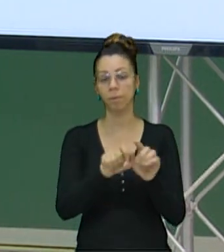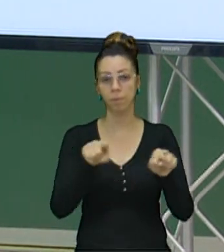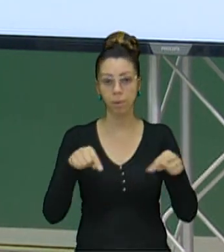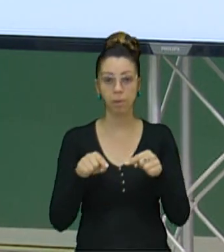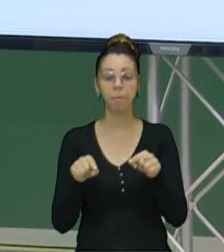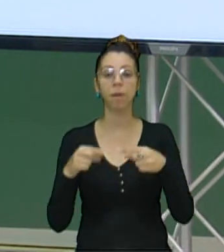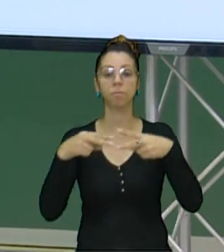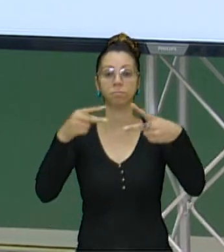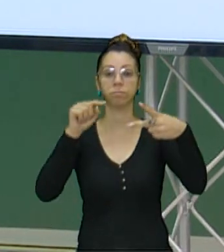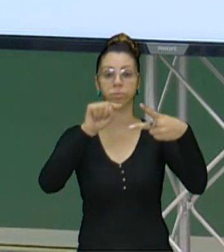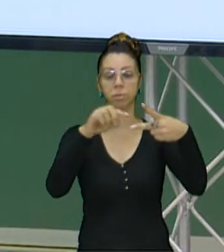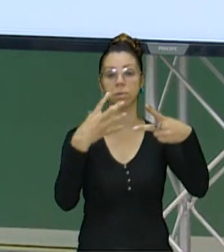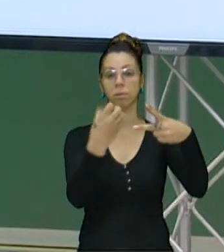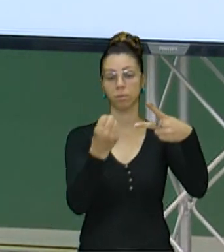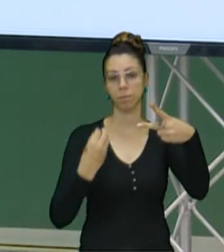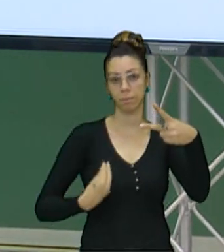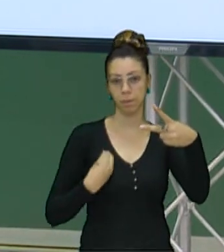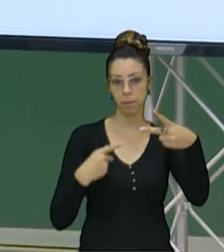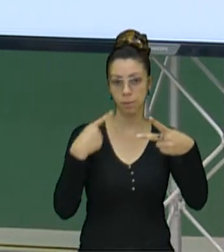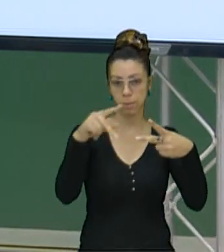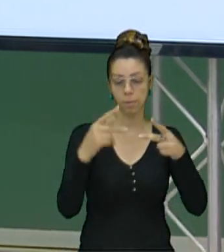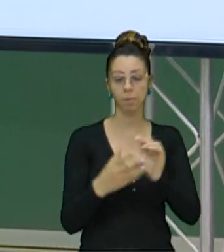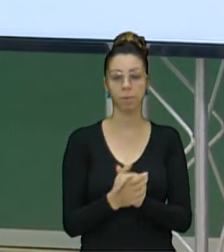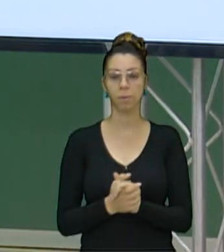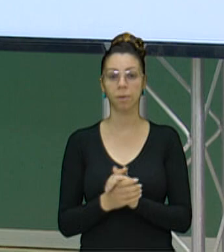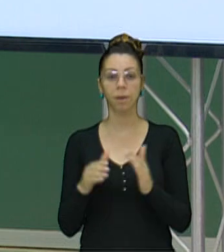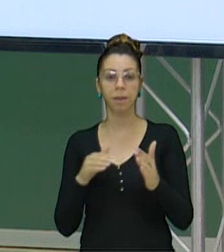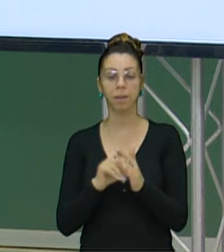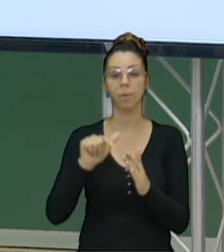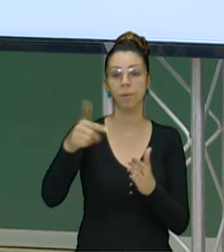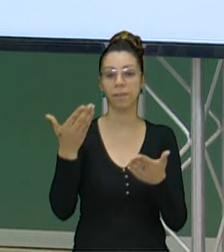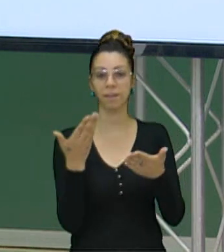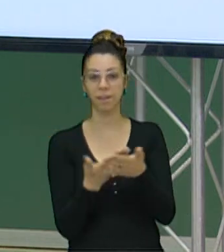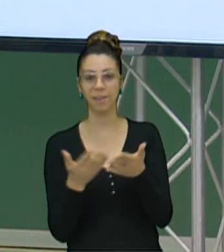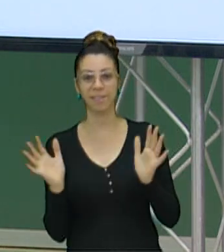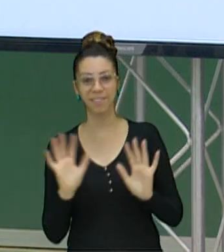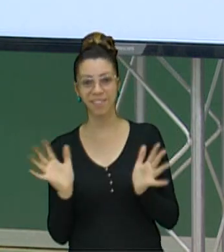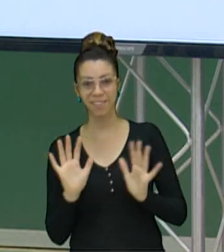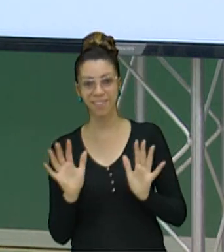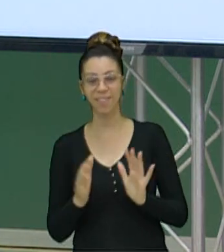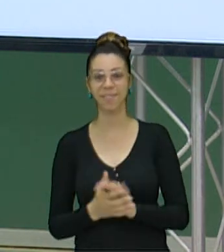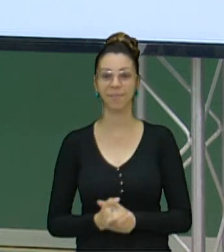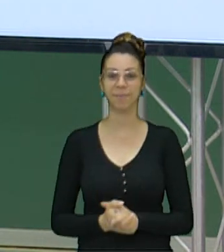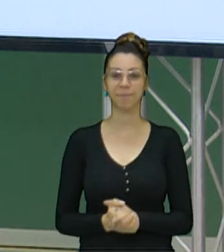aí e marcar sua presença aí na nossa aula. Beleza? Até mais. Tchau para você, gente.